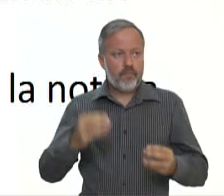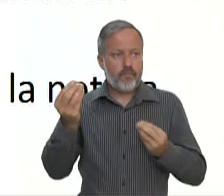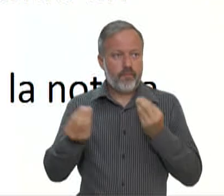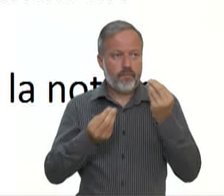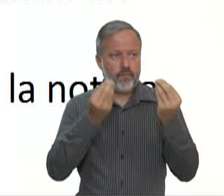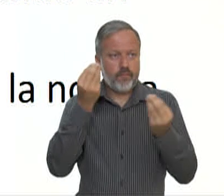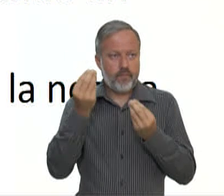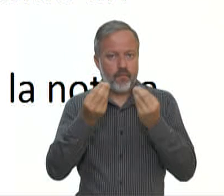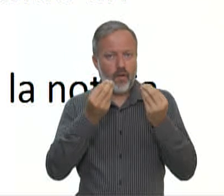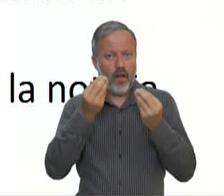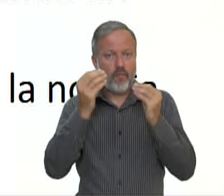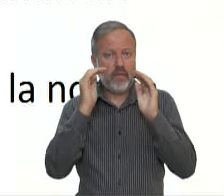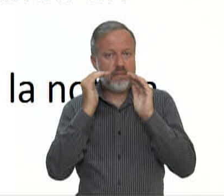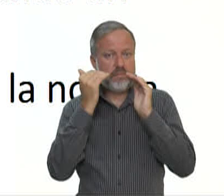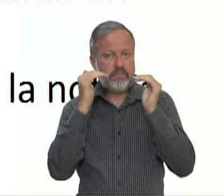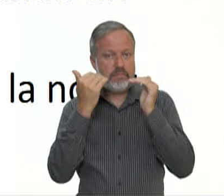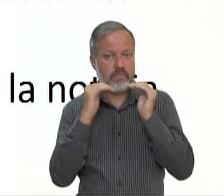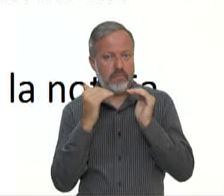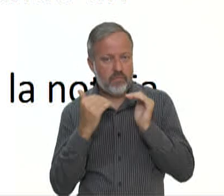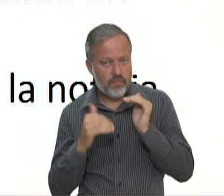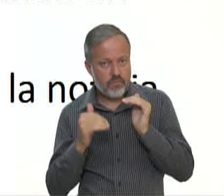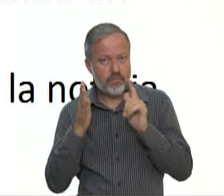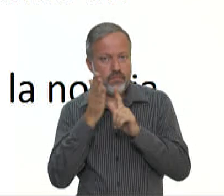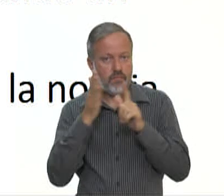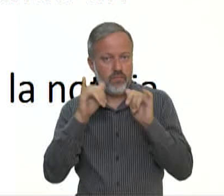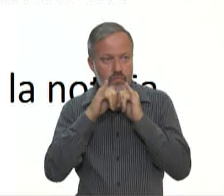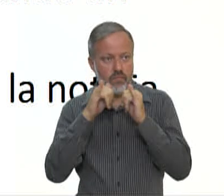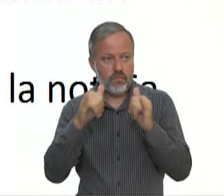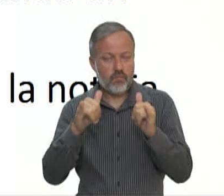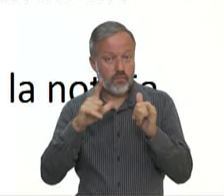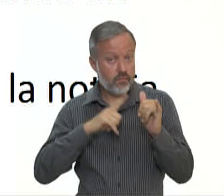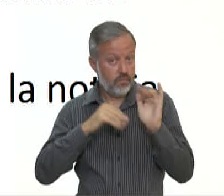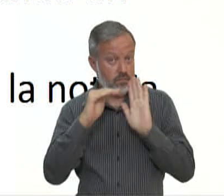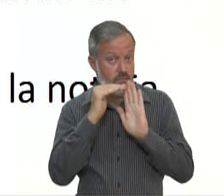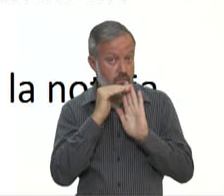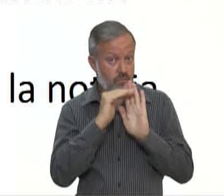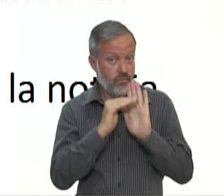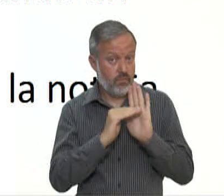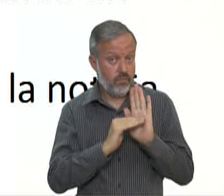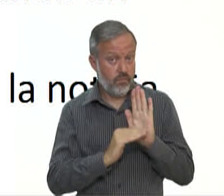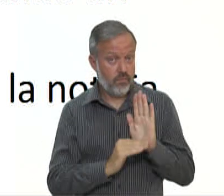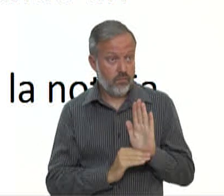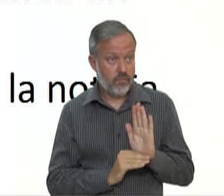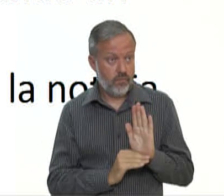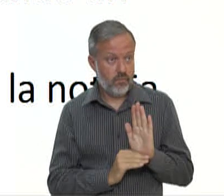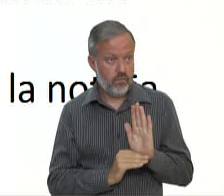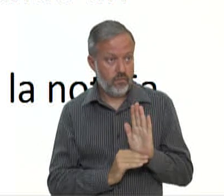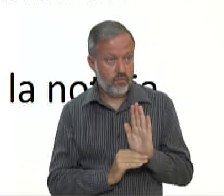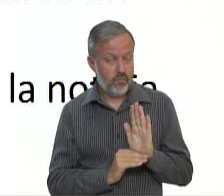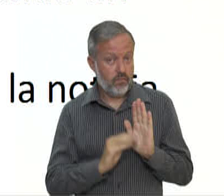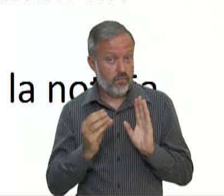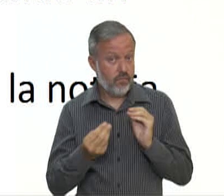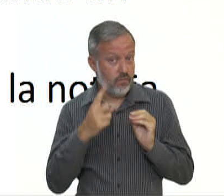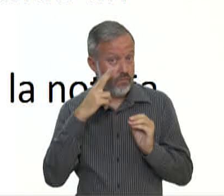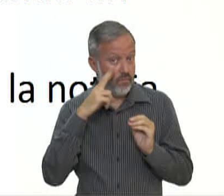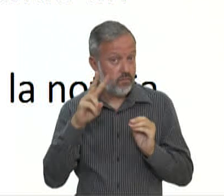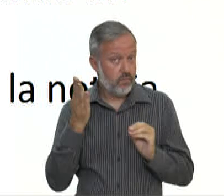Como se organiza uma notícia? Então a gente tem uma estrutura de como se organiza essa notícia. Como a gente havia visto